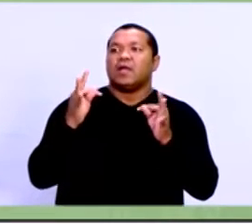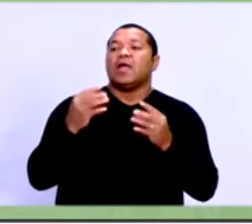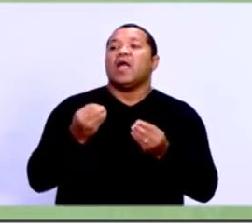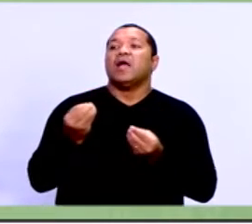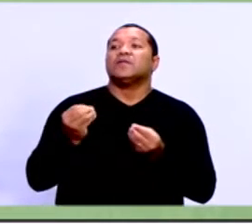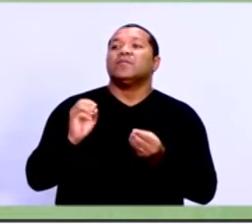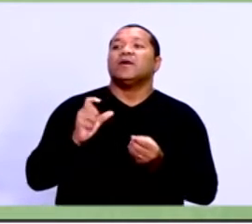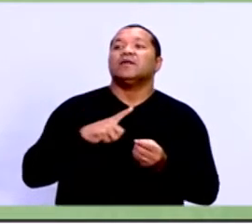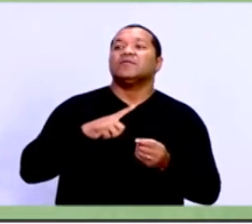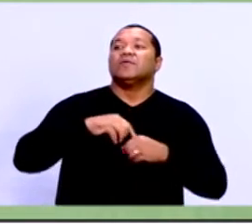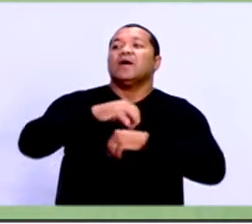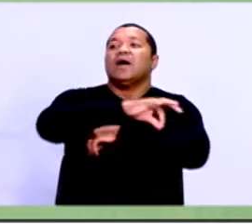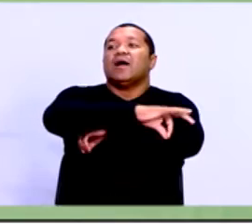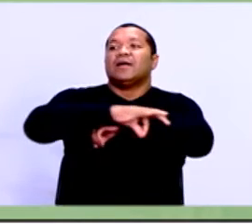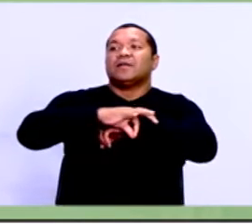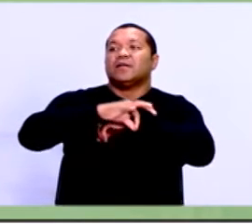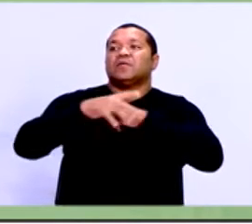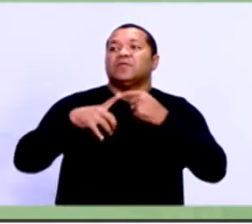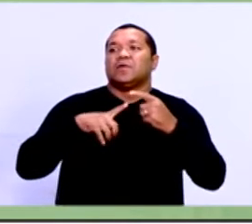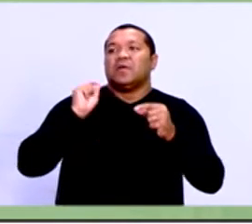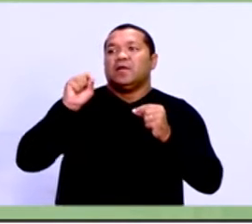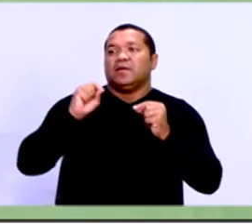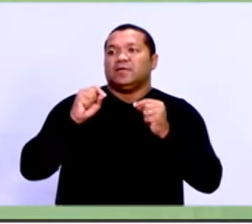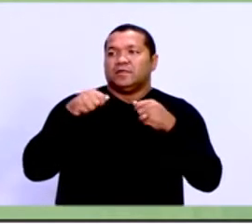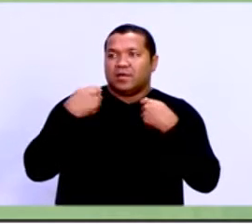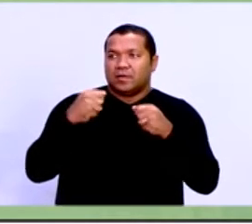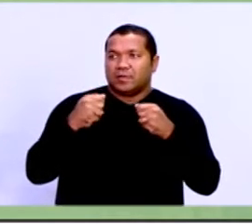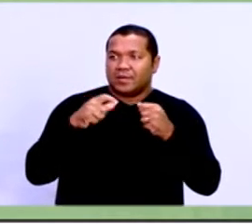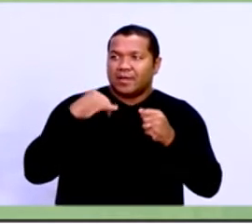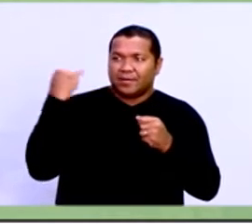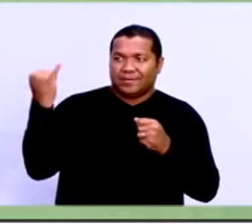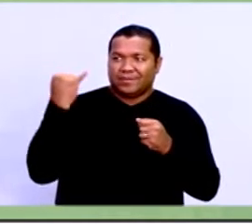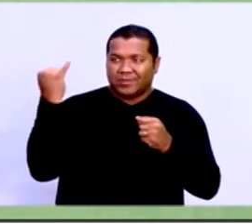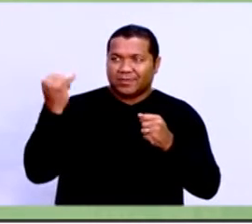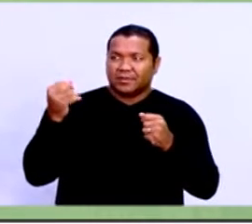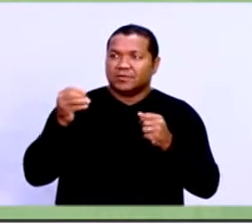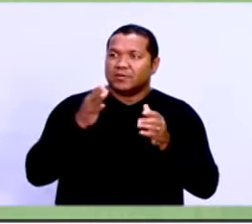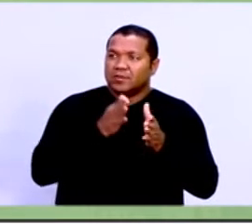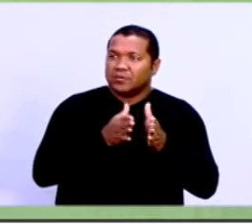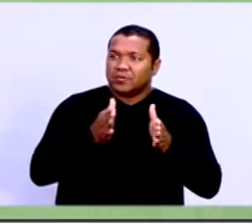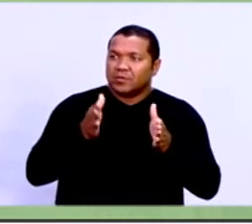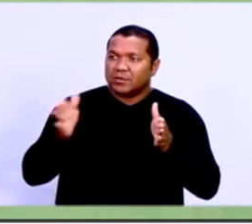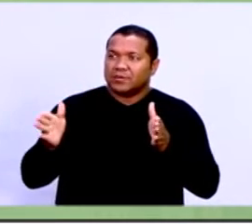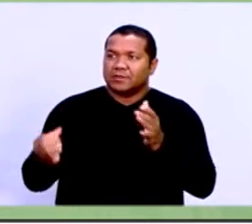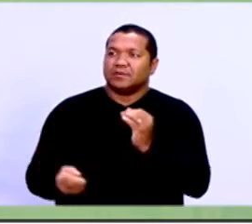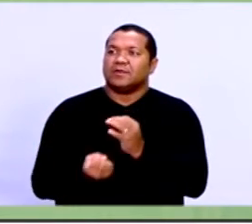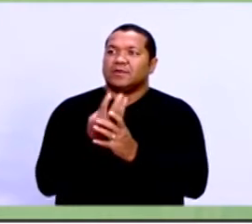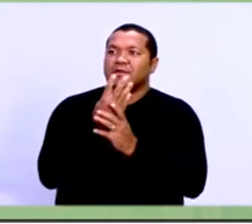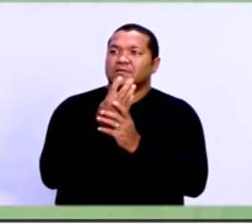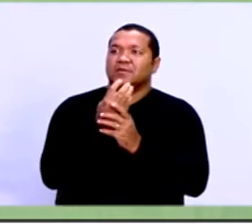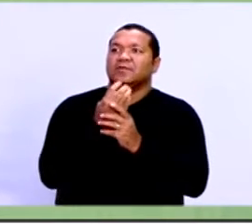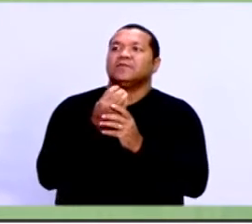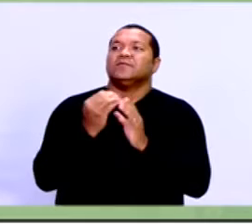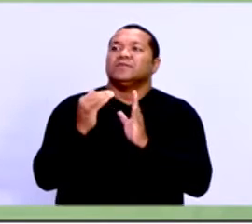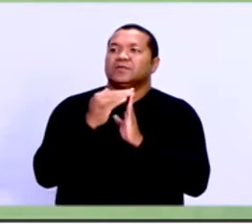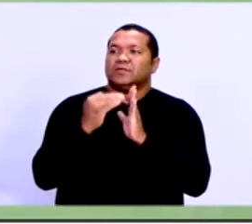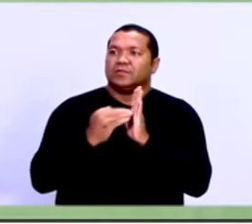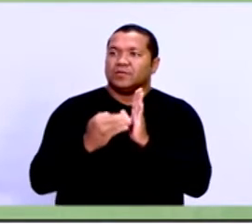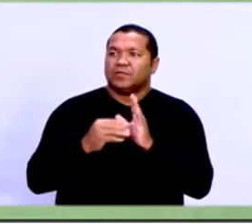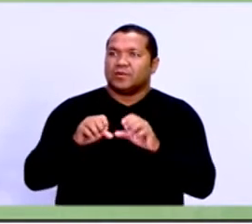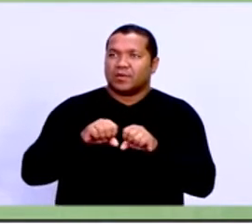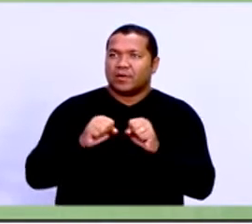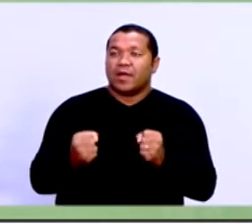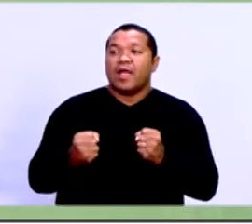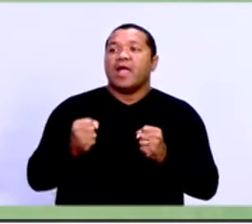parte também do ciclo é uma das tarefas fundamentais no processo de criação de um software é a